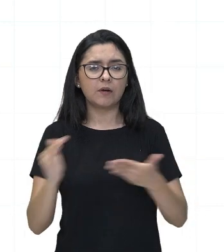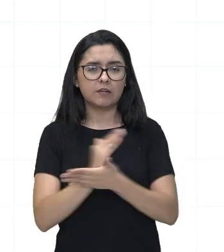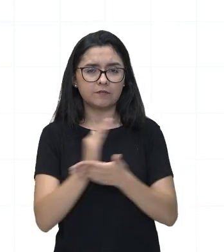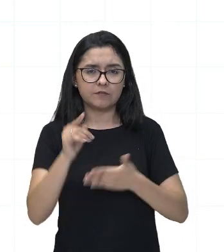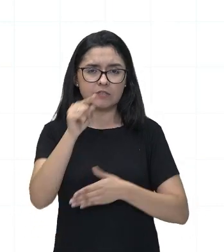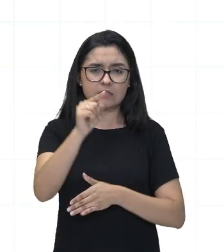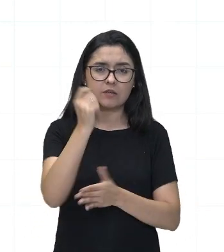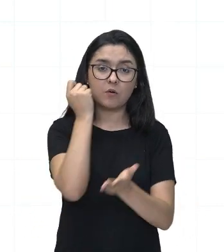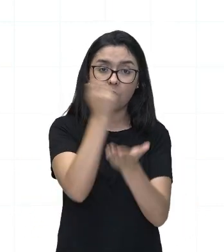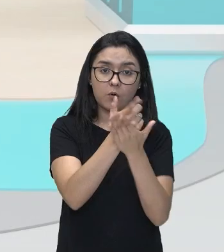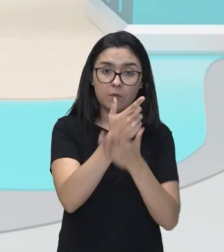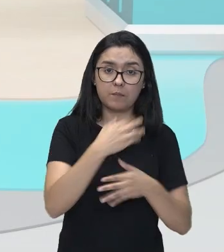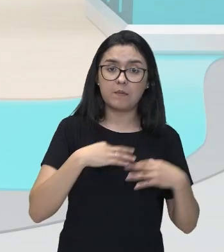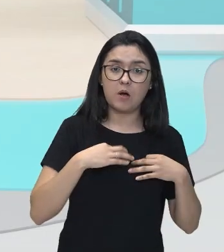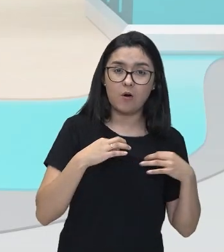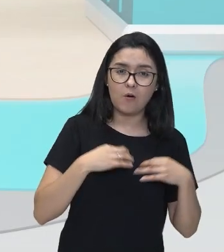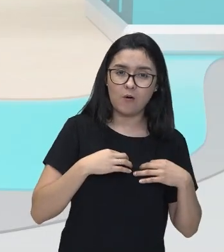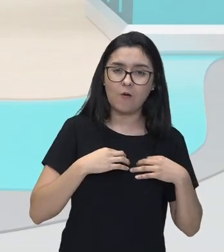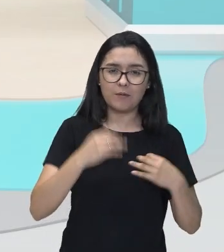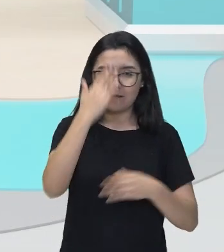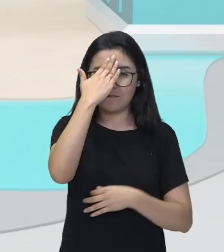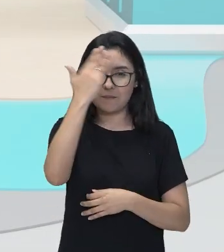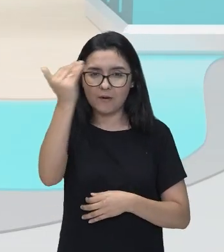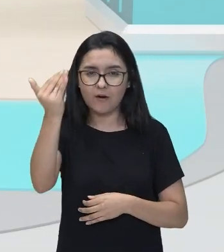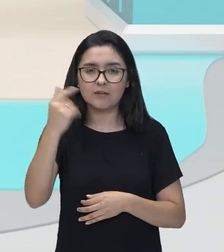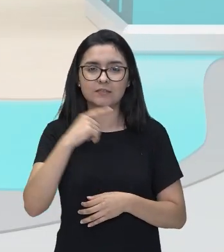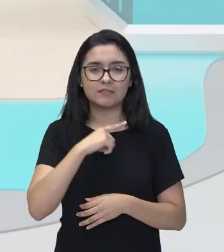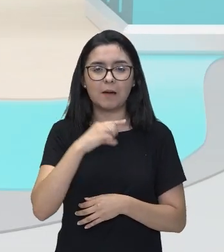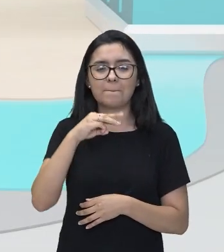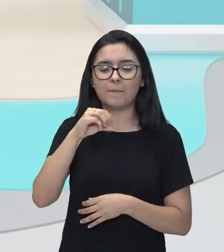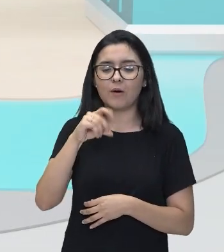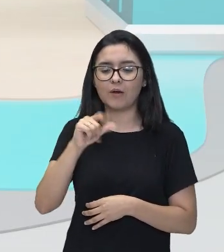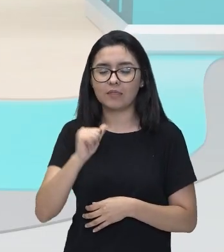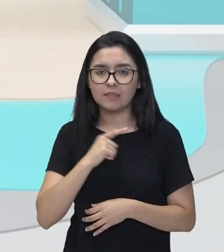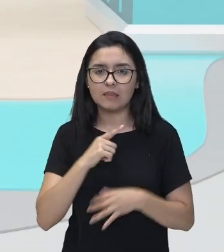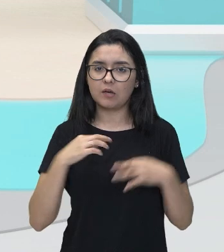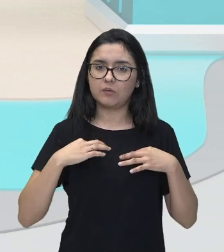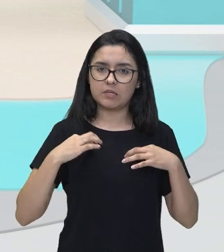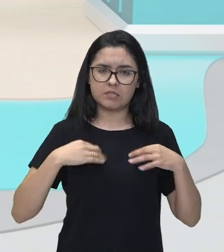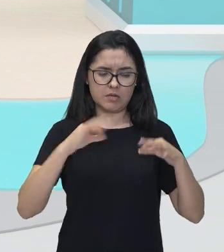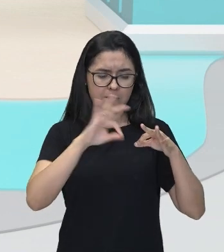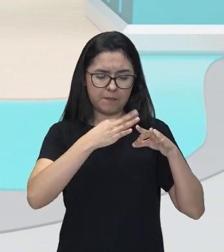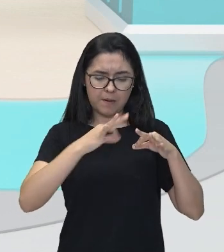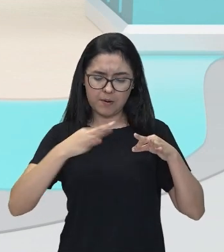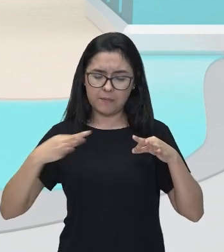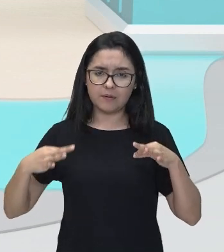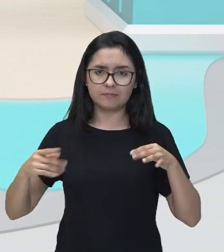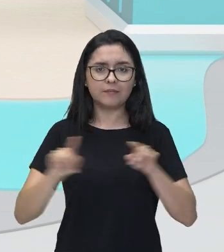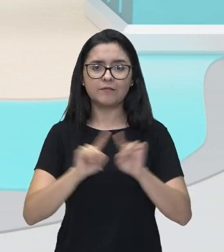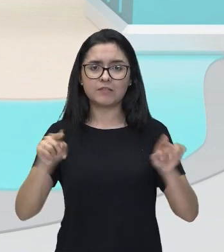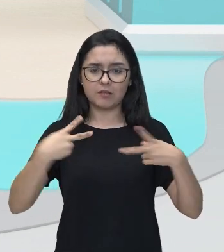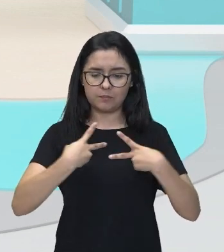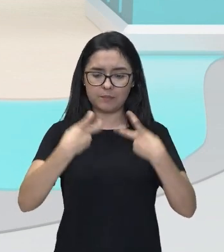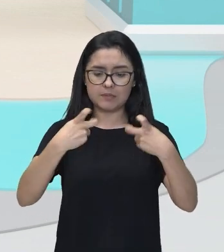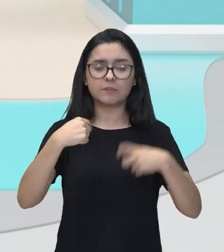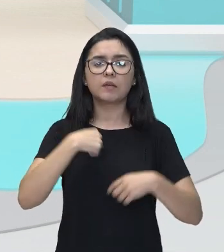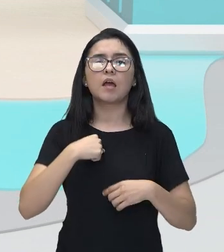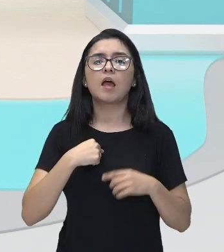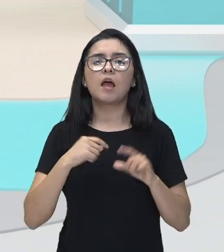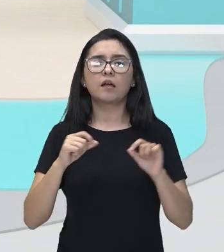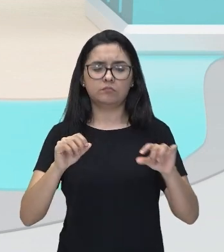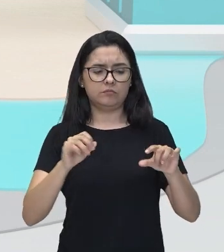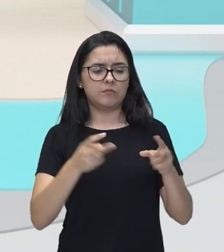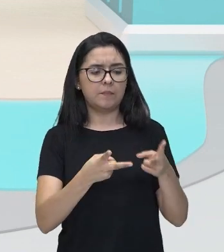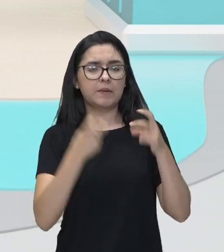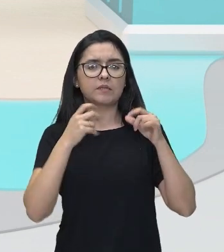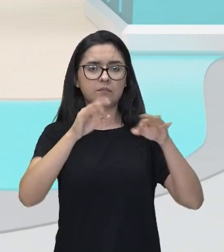uma roupa que está na moda, que tem um tecido todo com grafismo, você nem percebe que ali é um